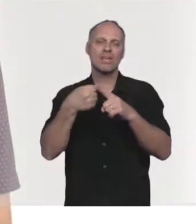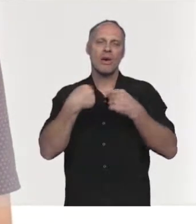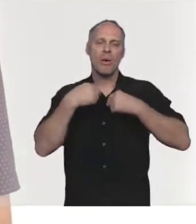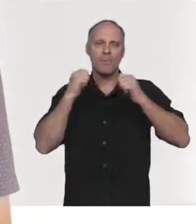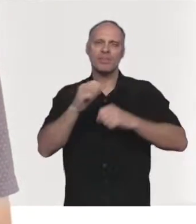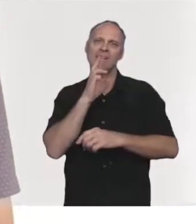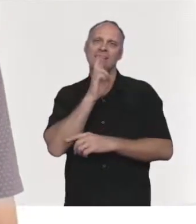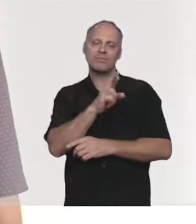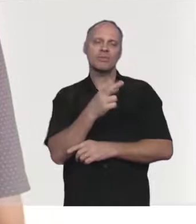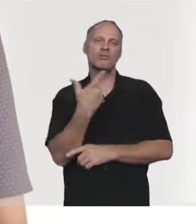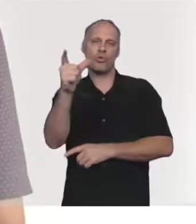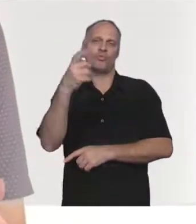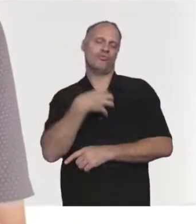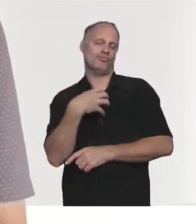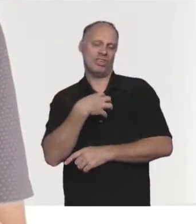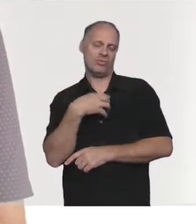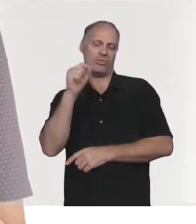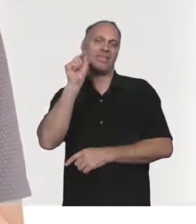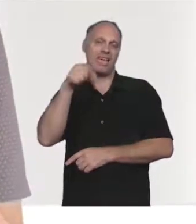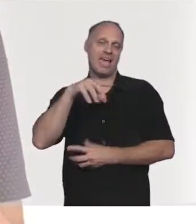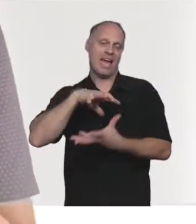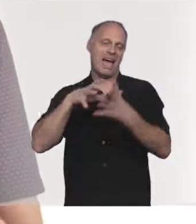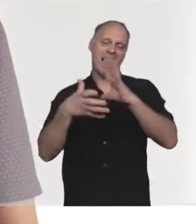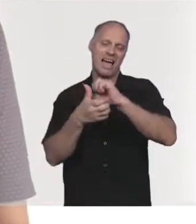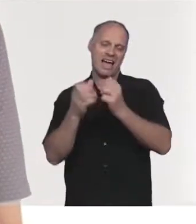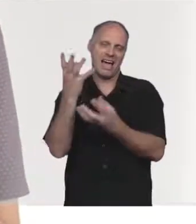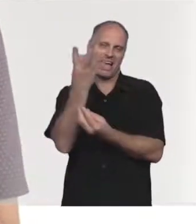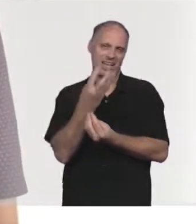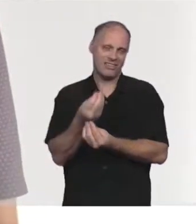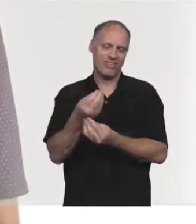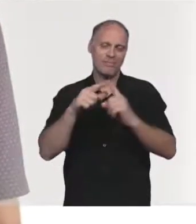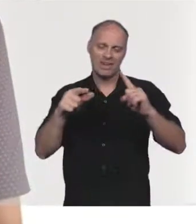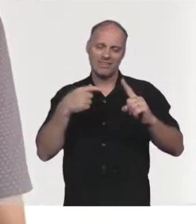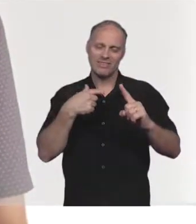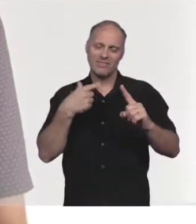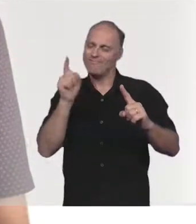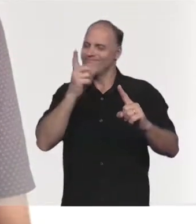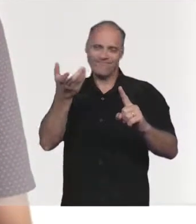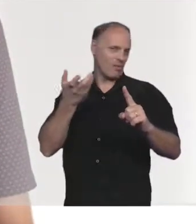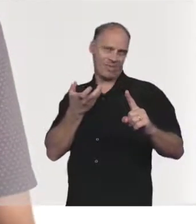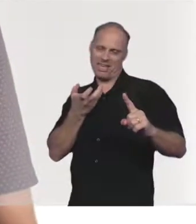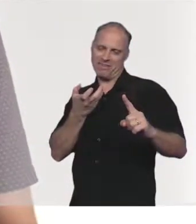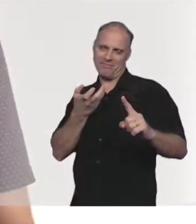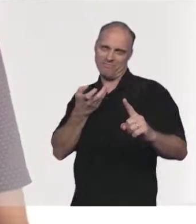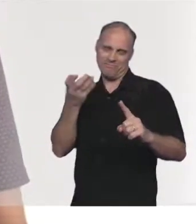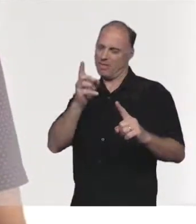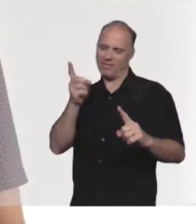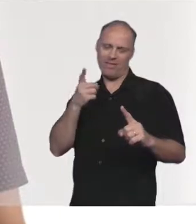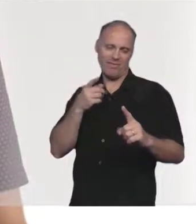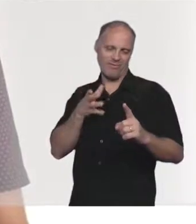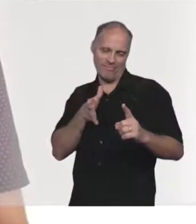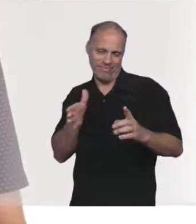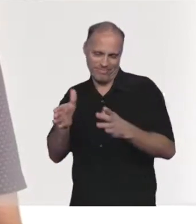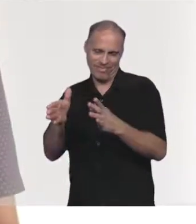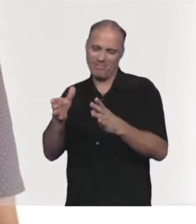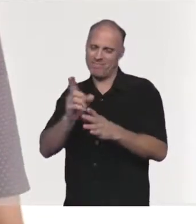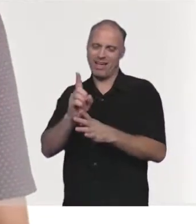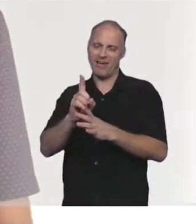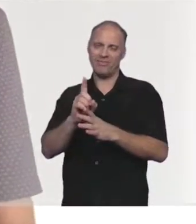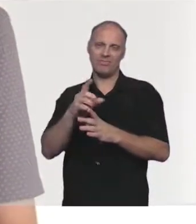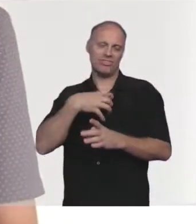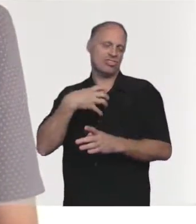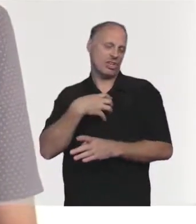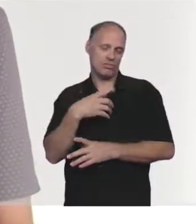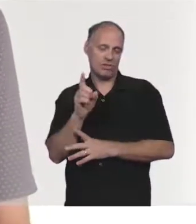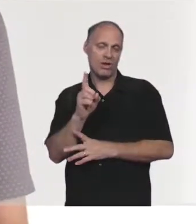Porque eu poderia responder de outras formas o que é a arte, mas eu prefiro não entrar nesse